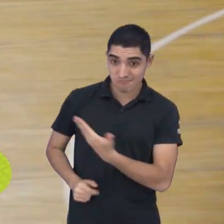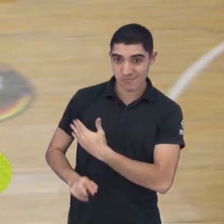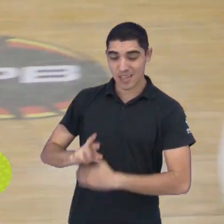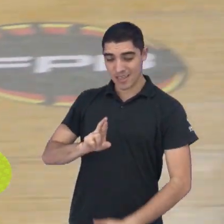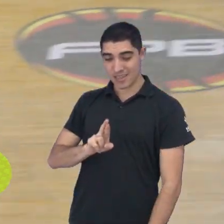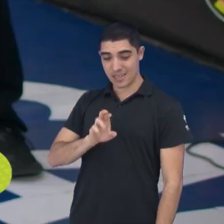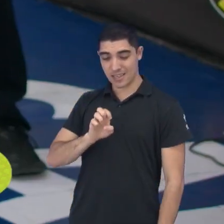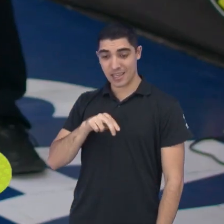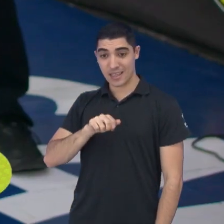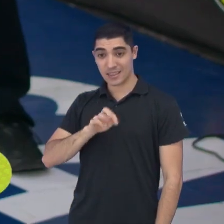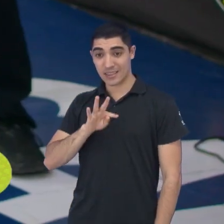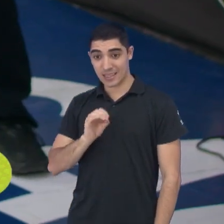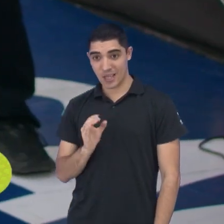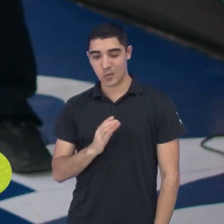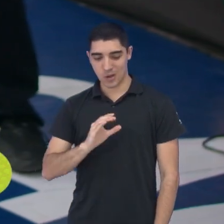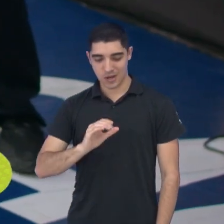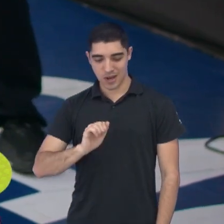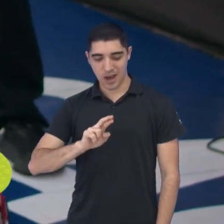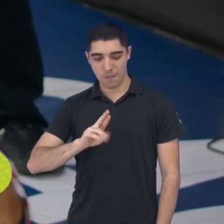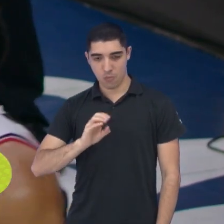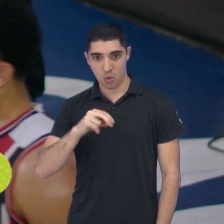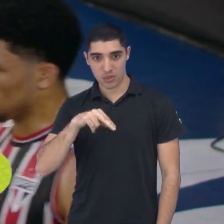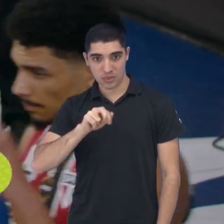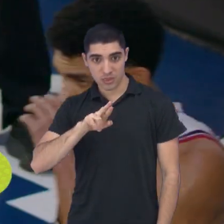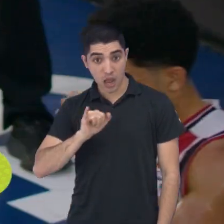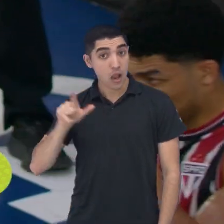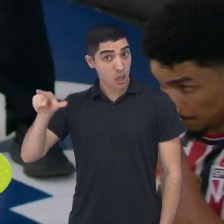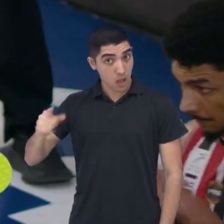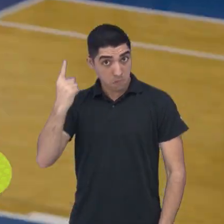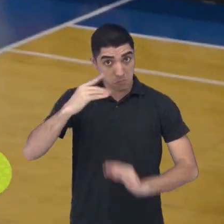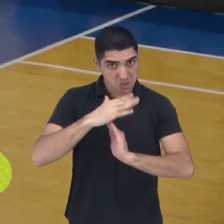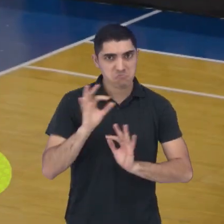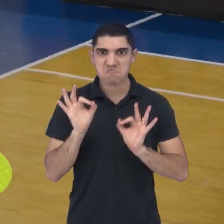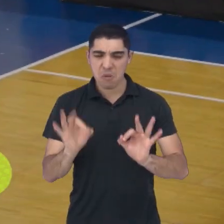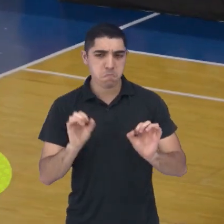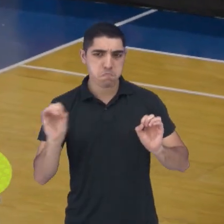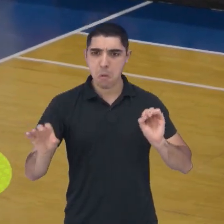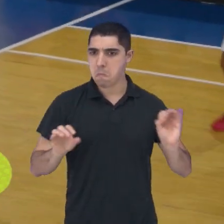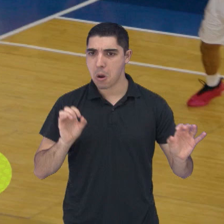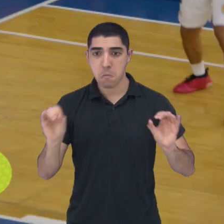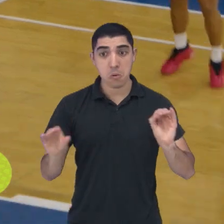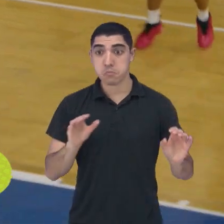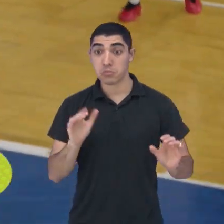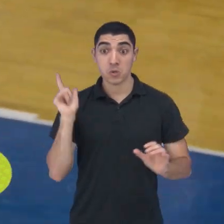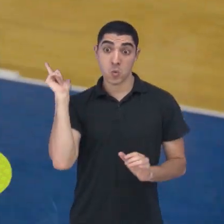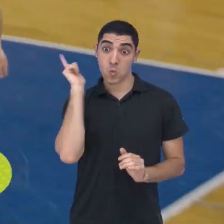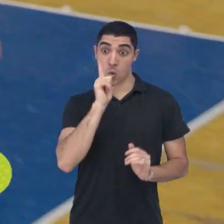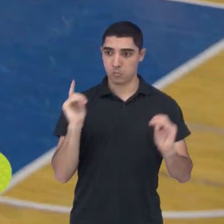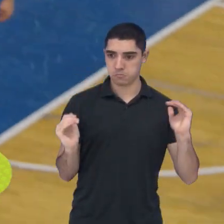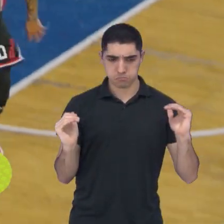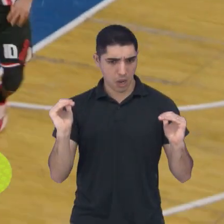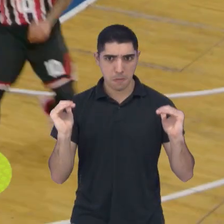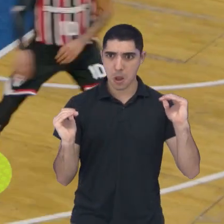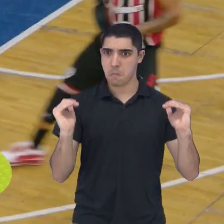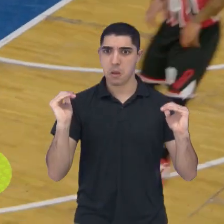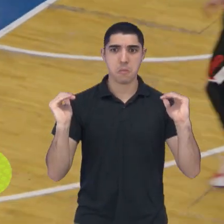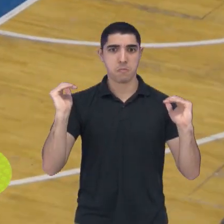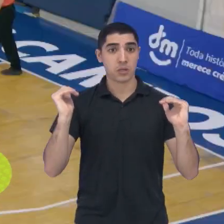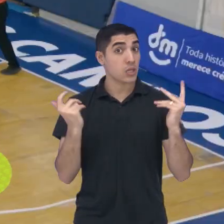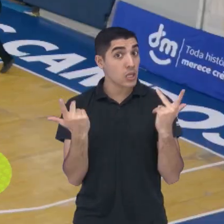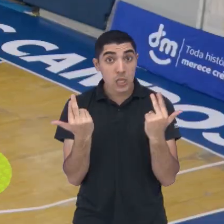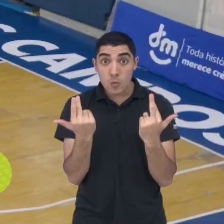Renato Carbonari. O pivô liderou a equipe no primeiro quarto. Com equilíbrio em quadra, o jogo continuou